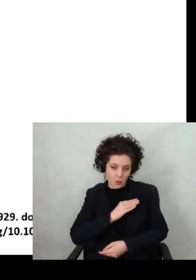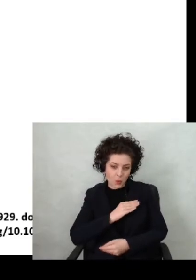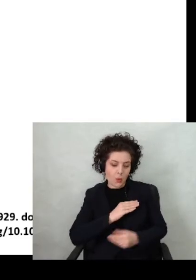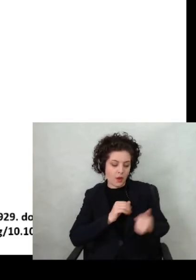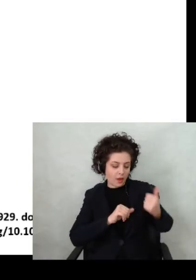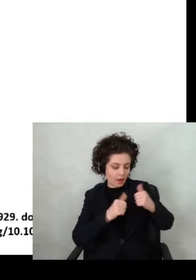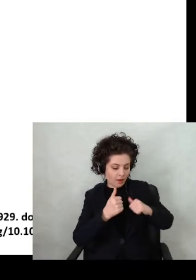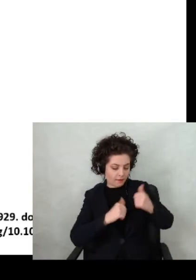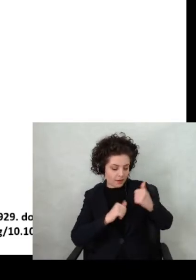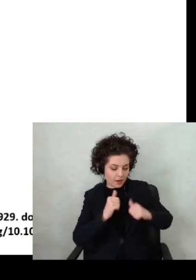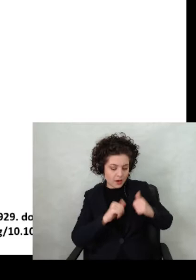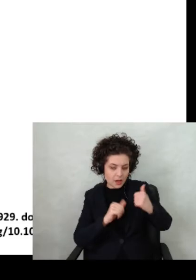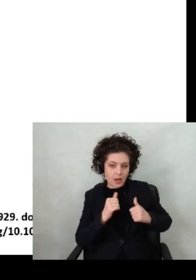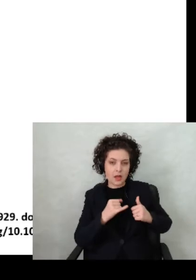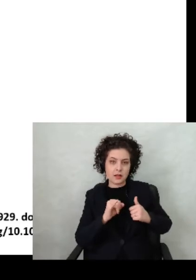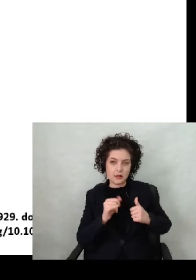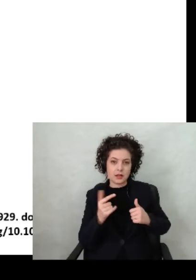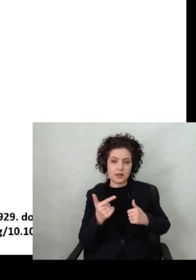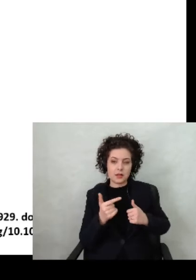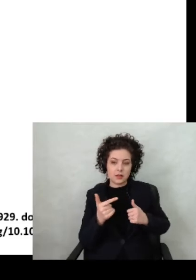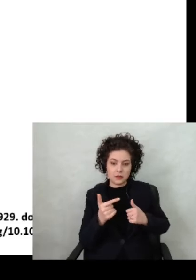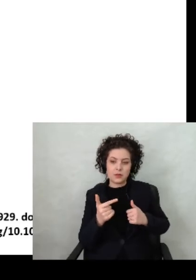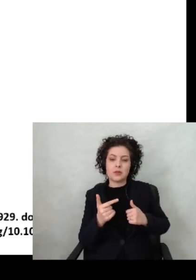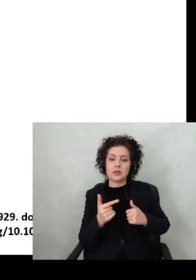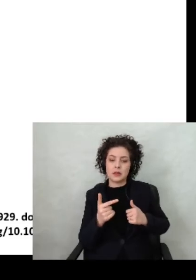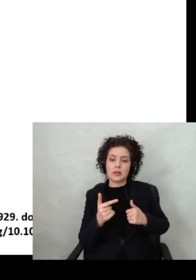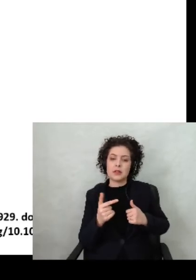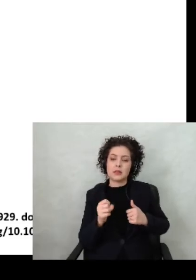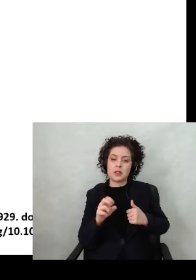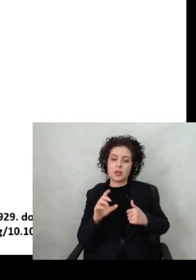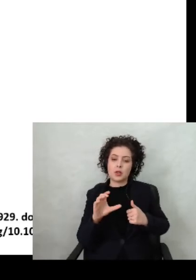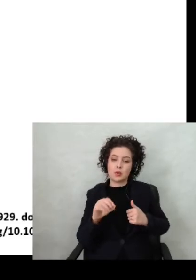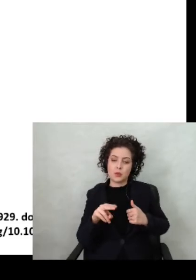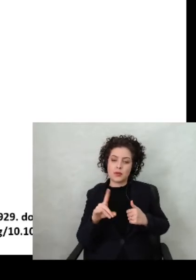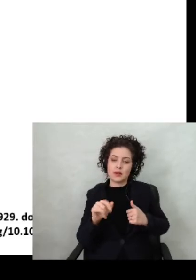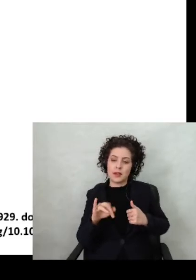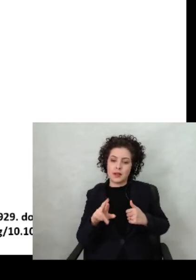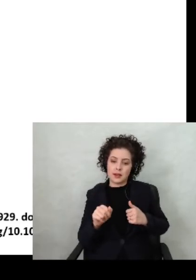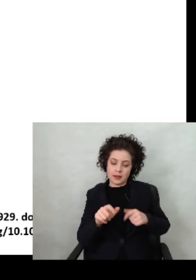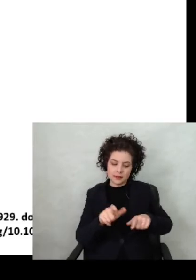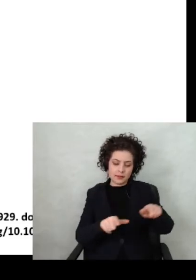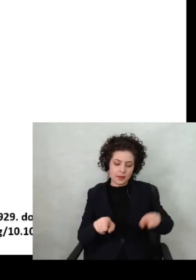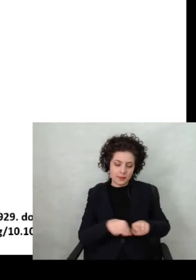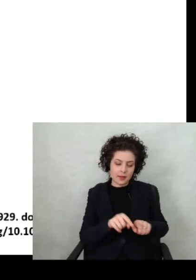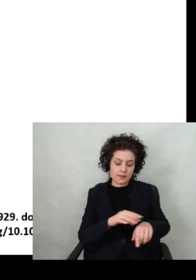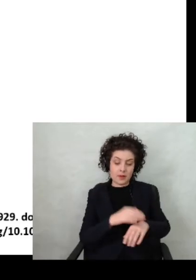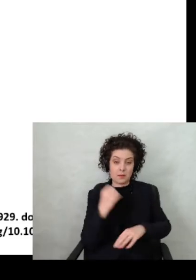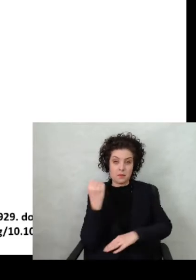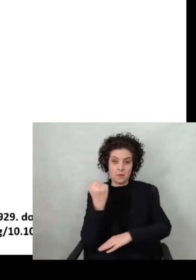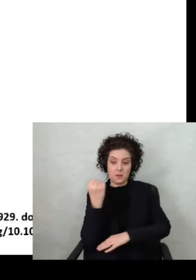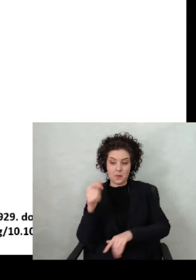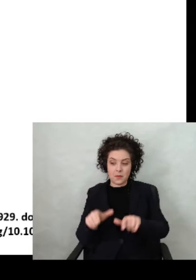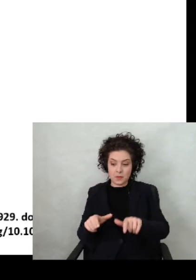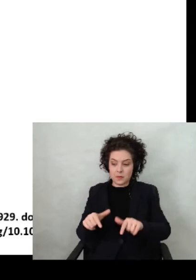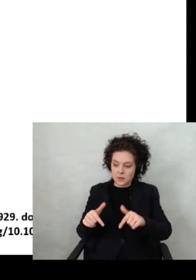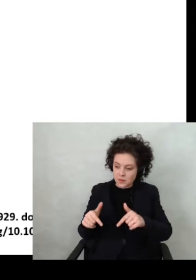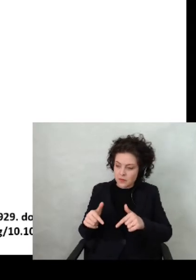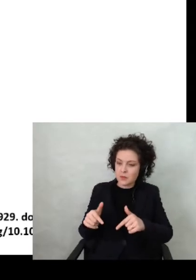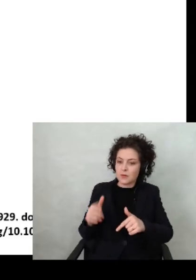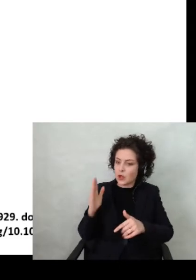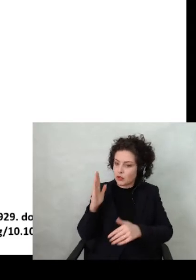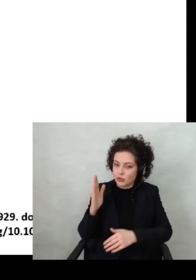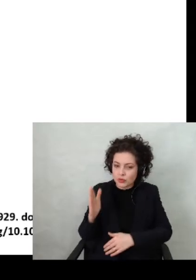pulmonar secundária à tromboembolia pulmonar em pacientes mais graves de maior risco de forma ativa. Isso pode